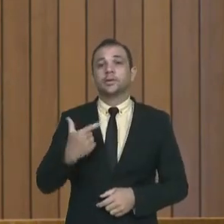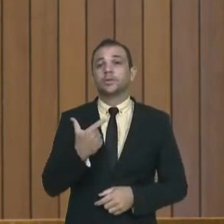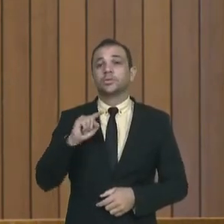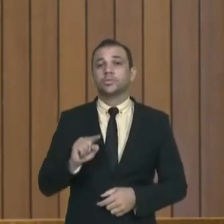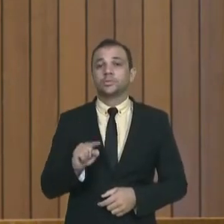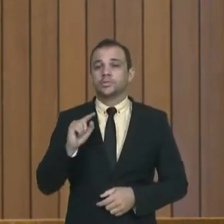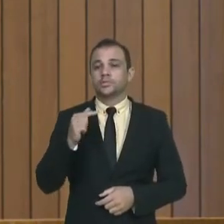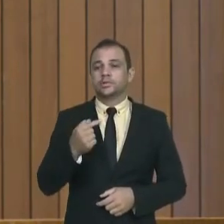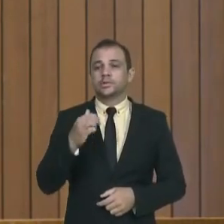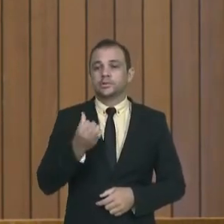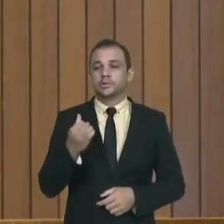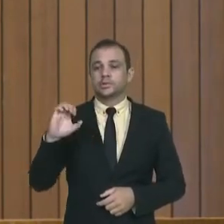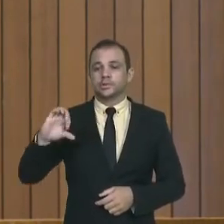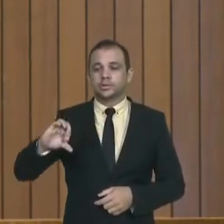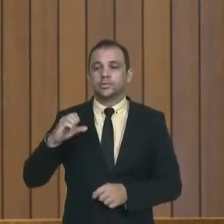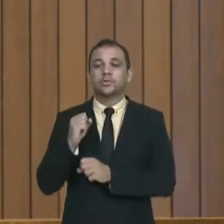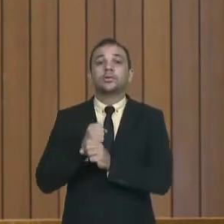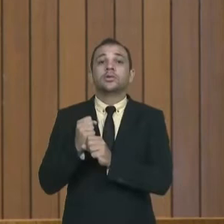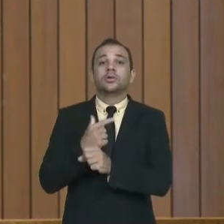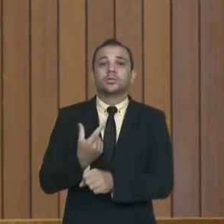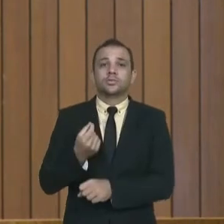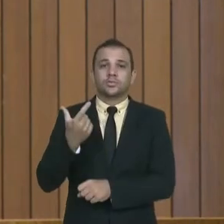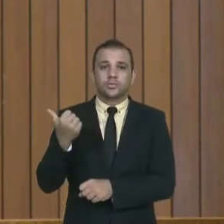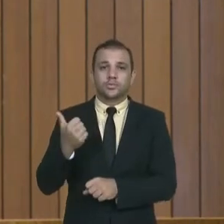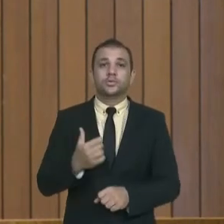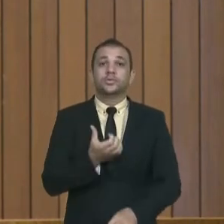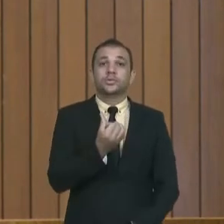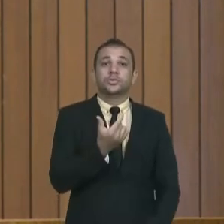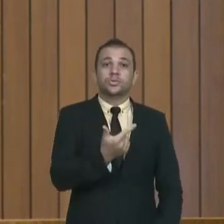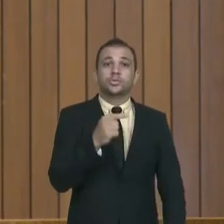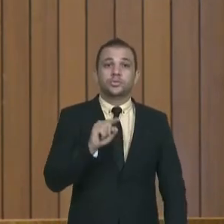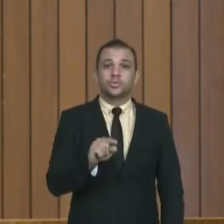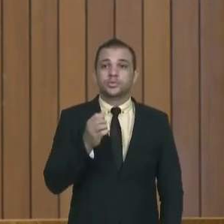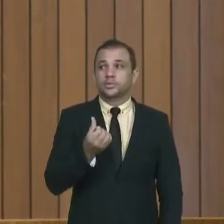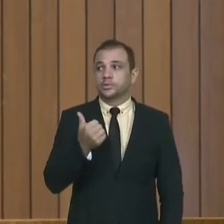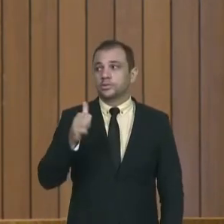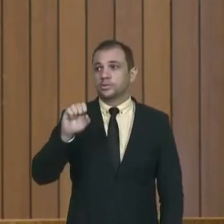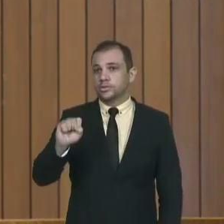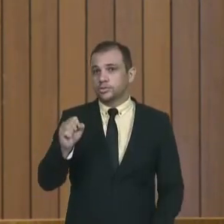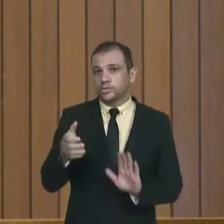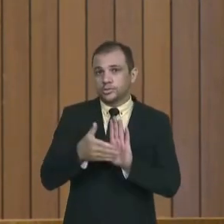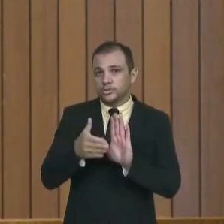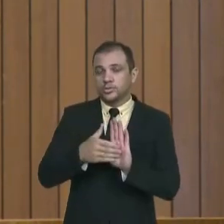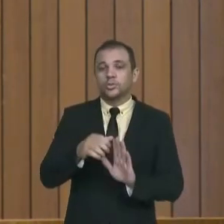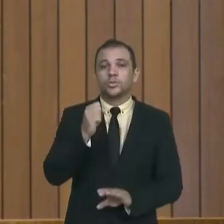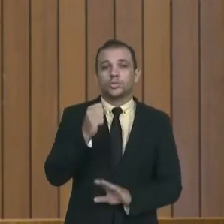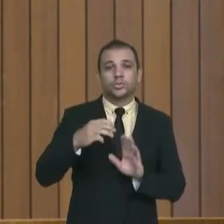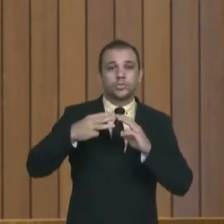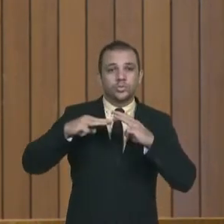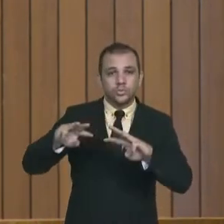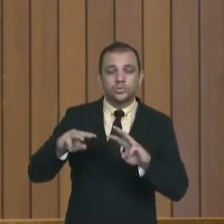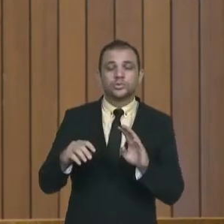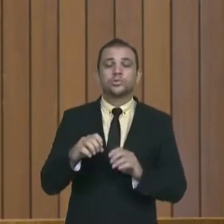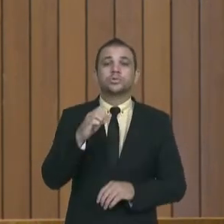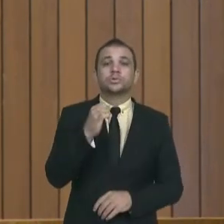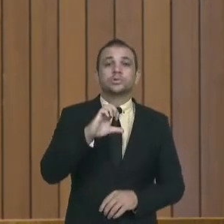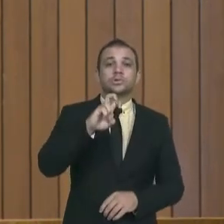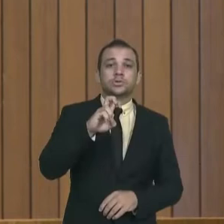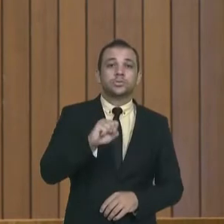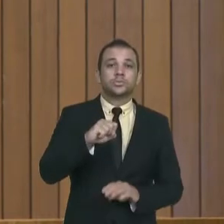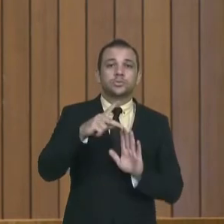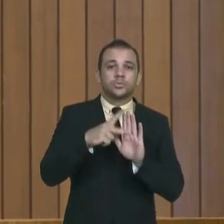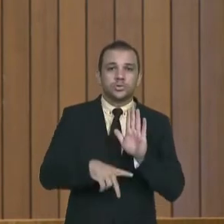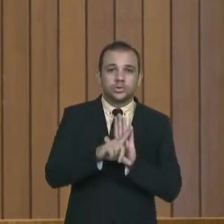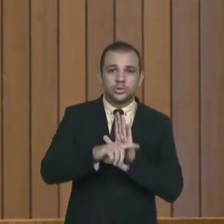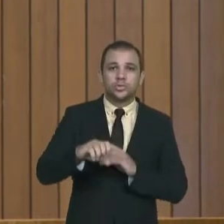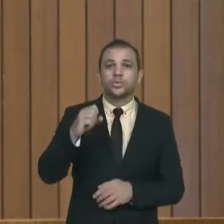2.729 matérias em 2021, 2.618 indicações, 8 moções, 58 projetos de lei, 8 projetos